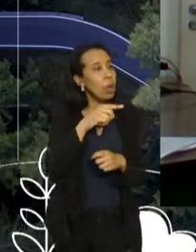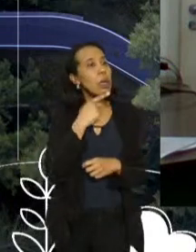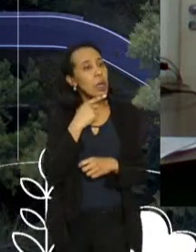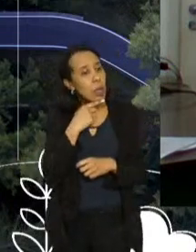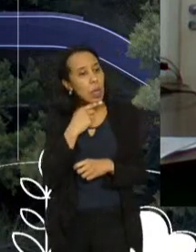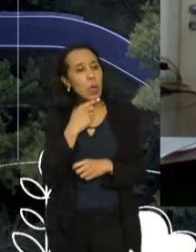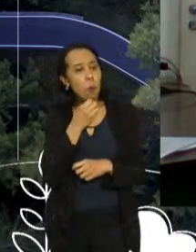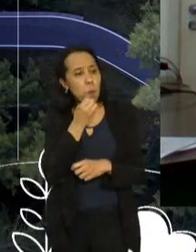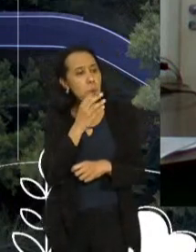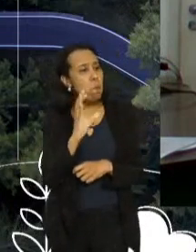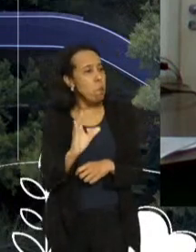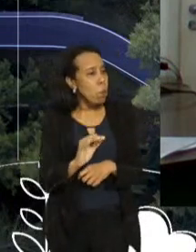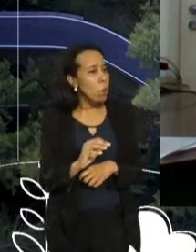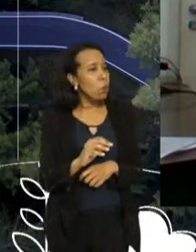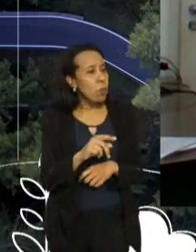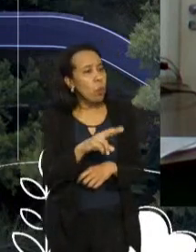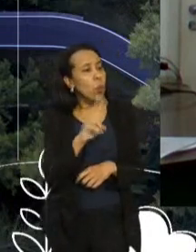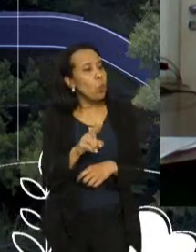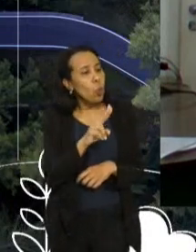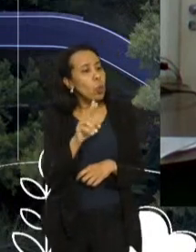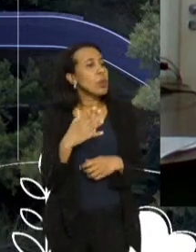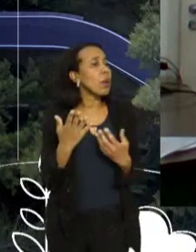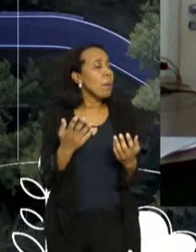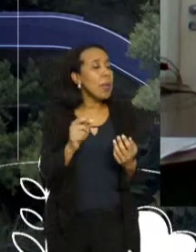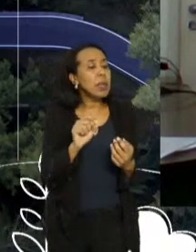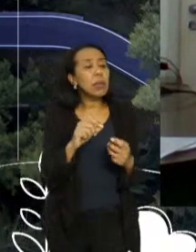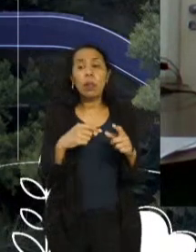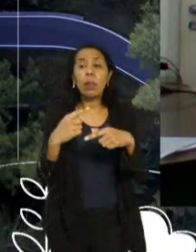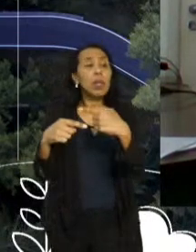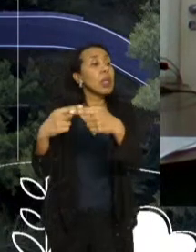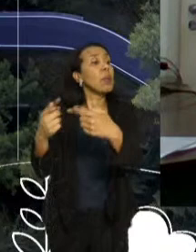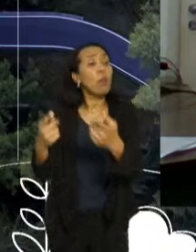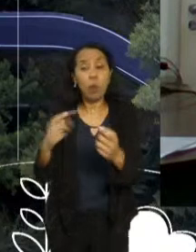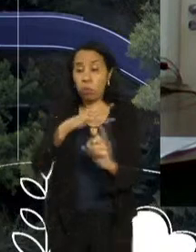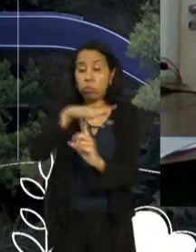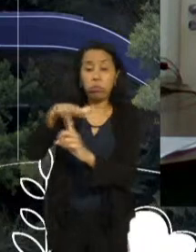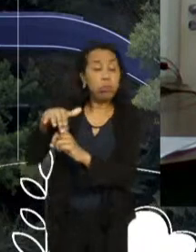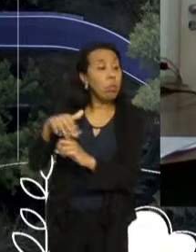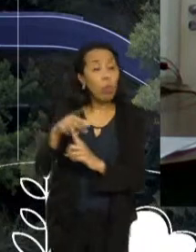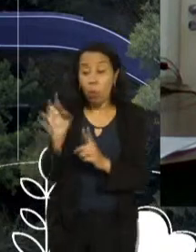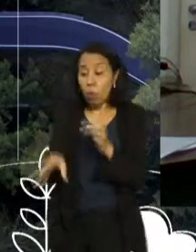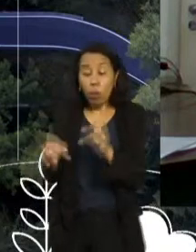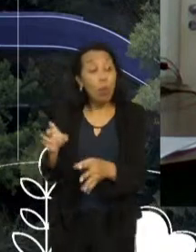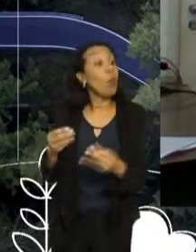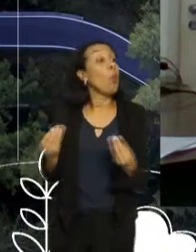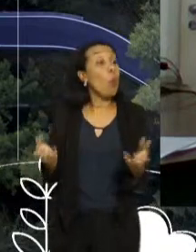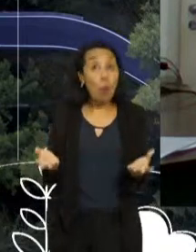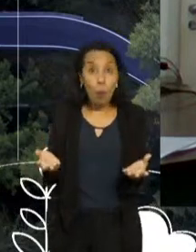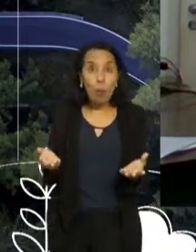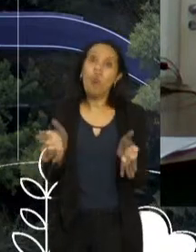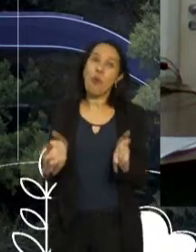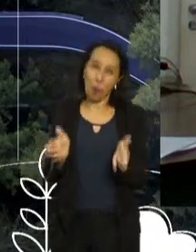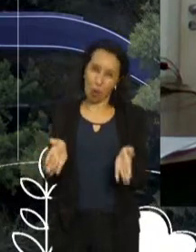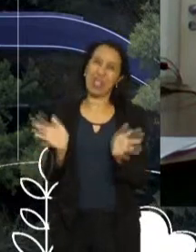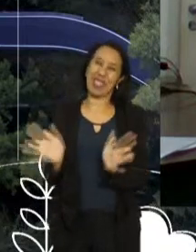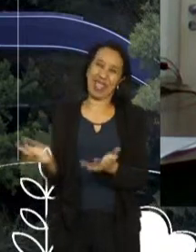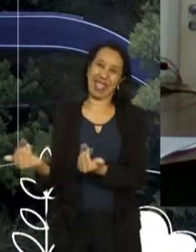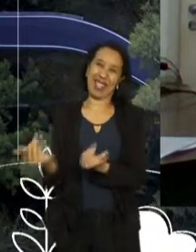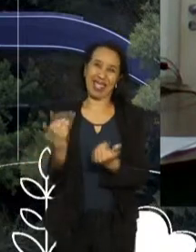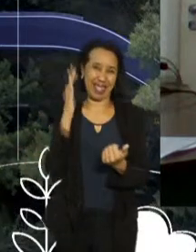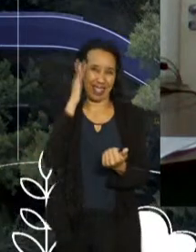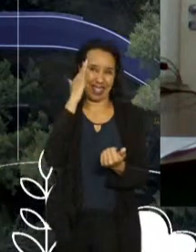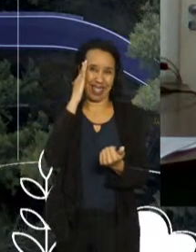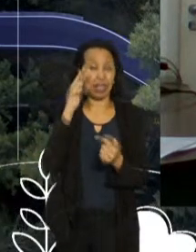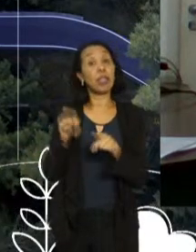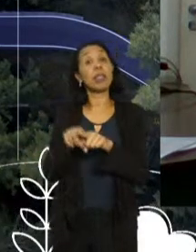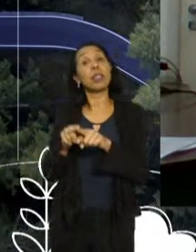também pelas consequências que ele tem para o meio ambiente. Existe um maior apego para uso de transporte coletivo do que havia na